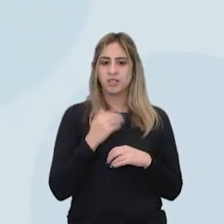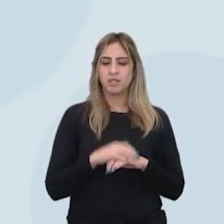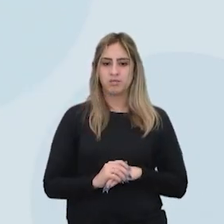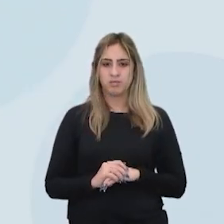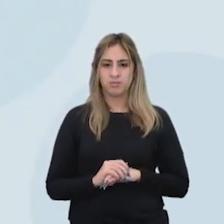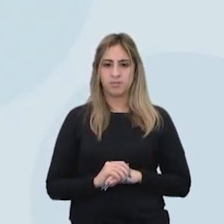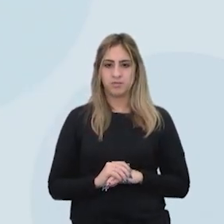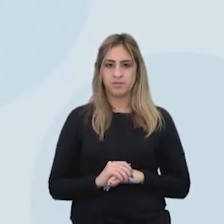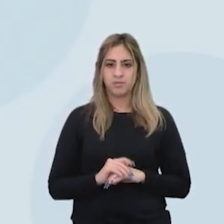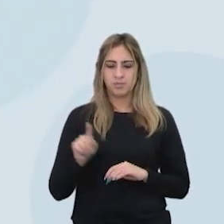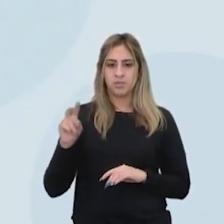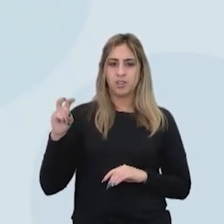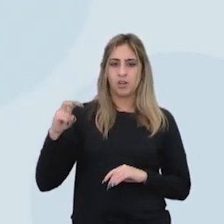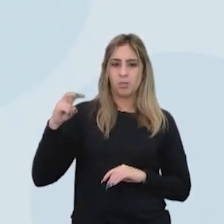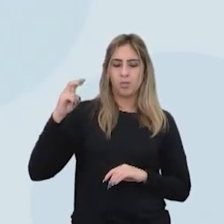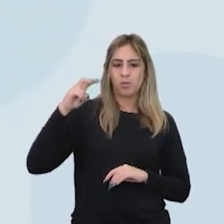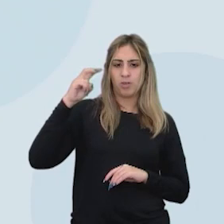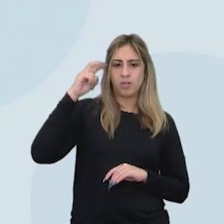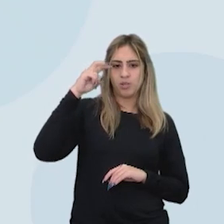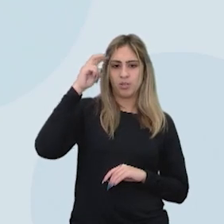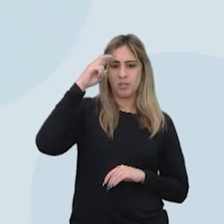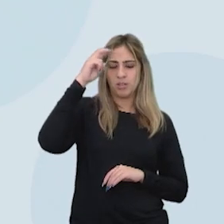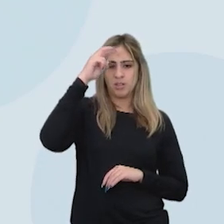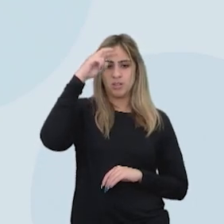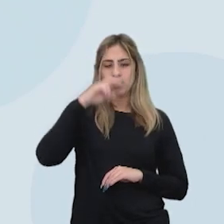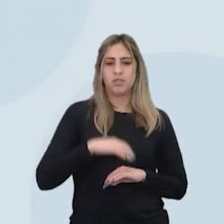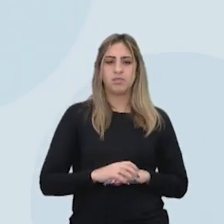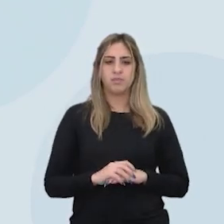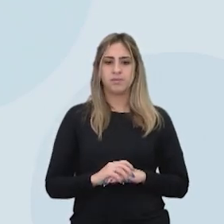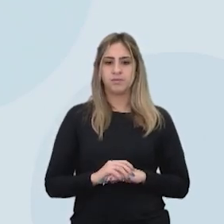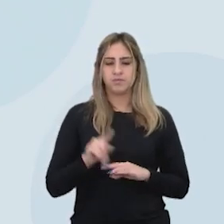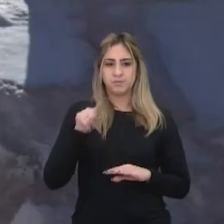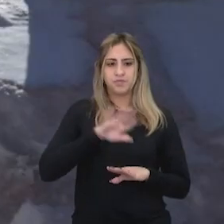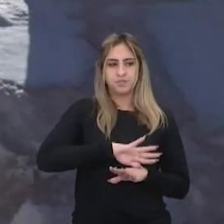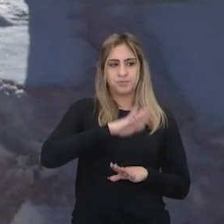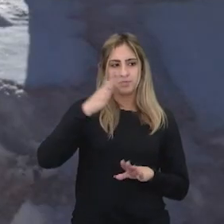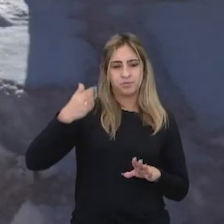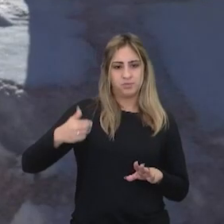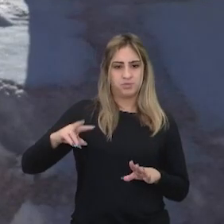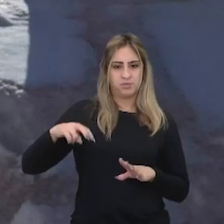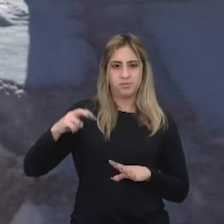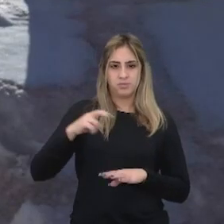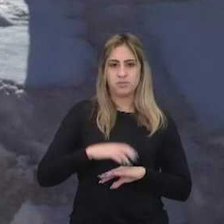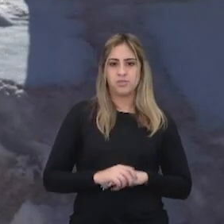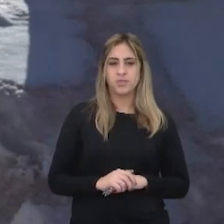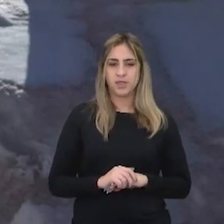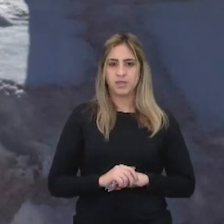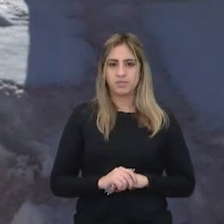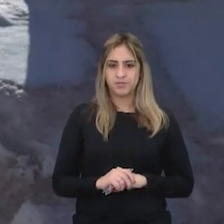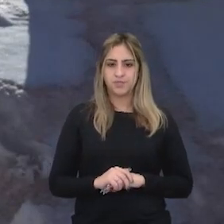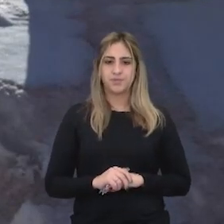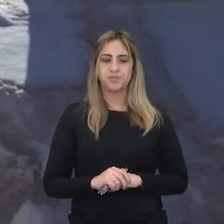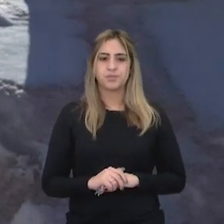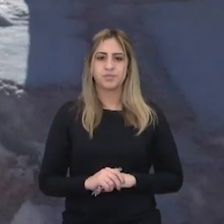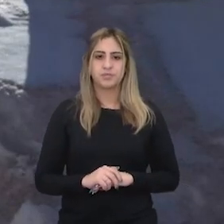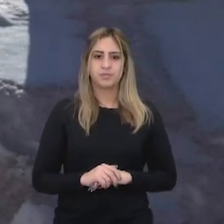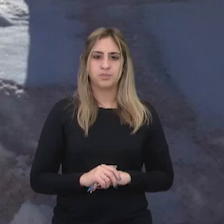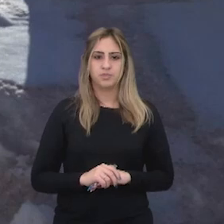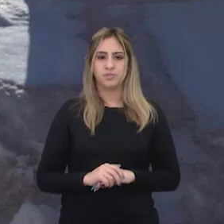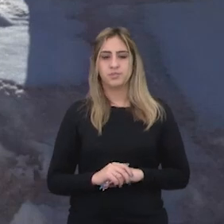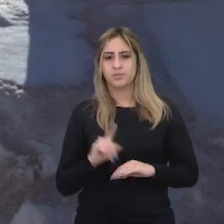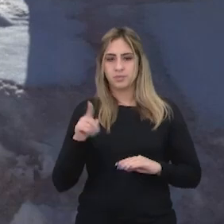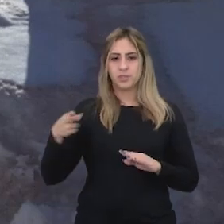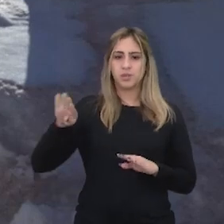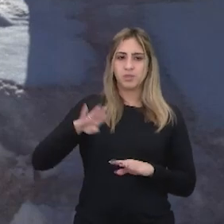trekking dentro de uma montanha que dá pra andar e outra que é essa de escalada que é técnica que você falou. O Aconcagua você consegue levar mais coisas, porque é